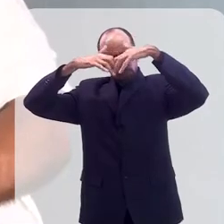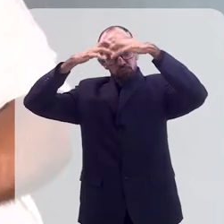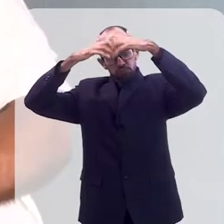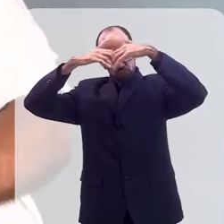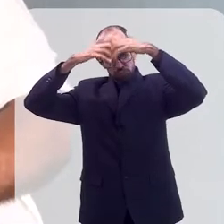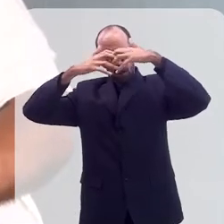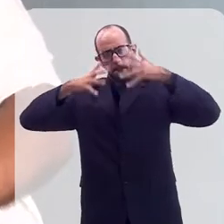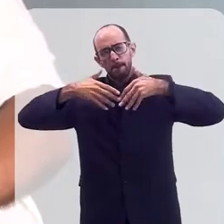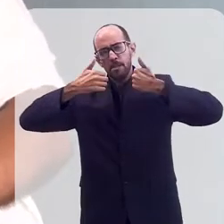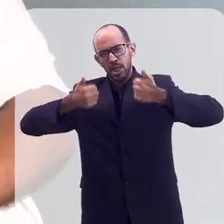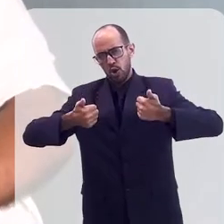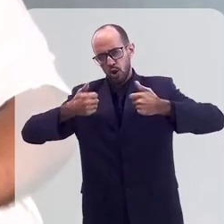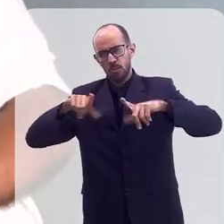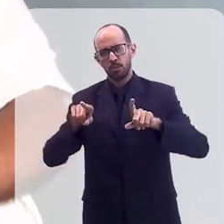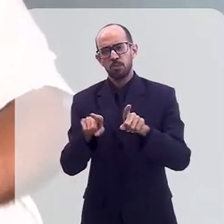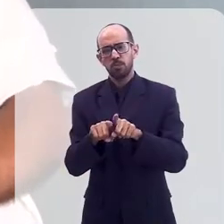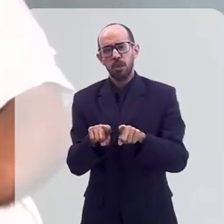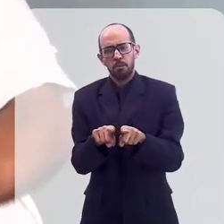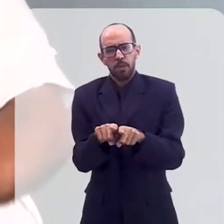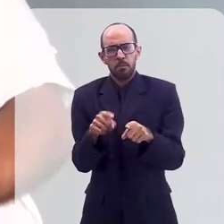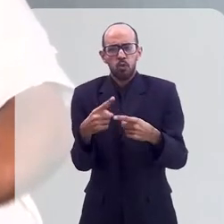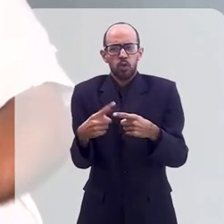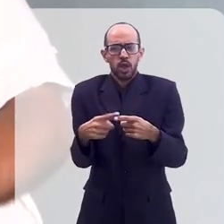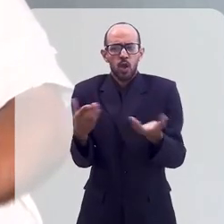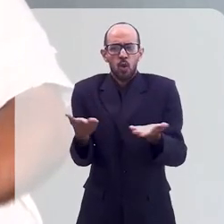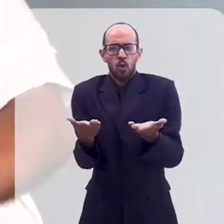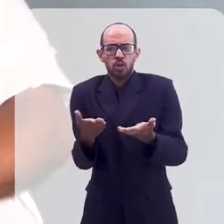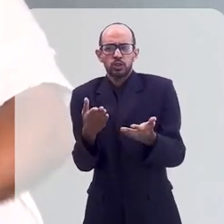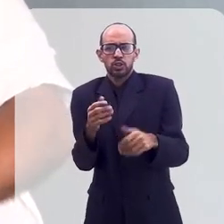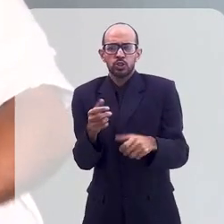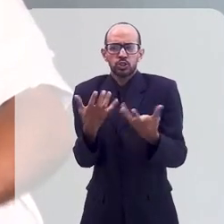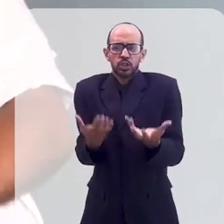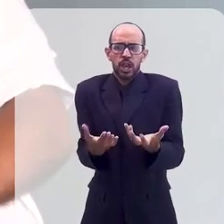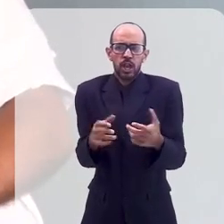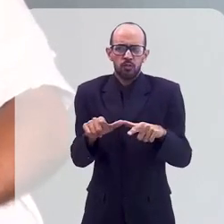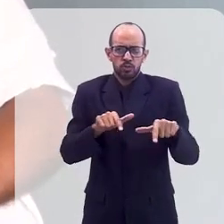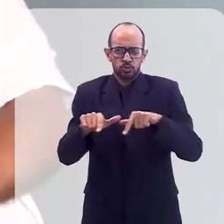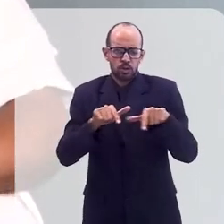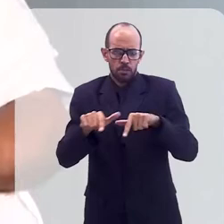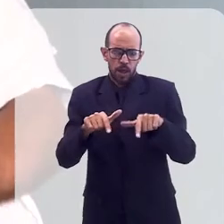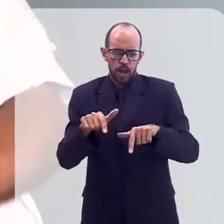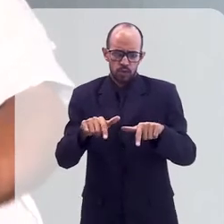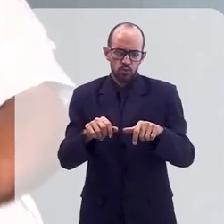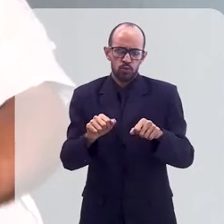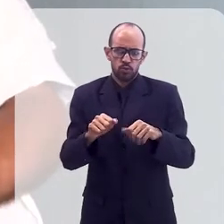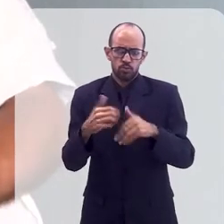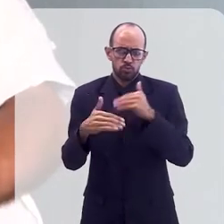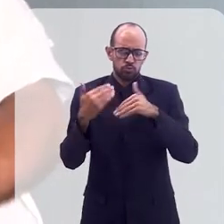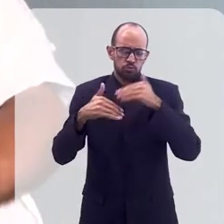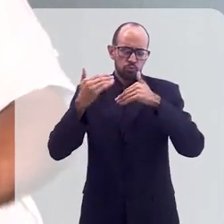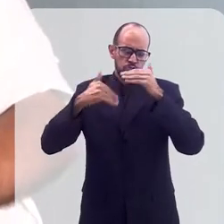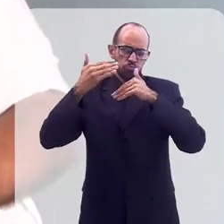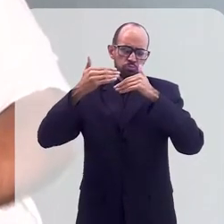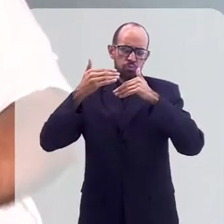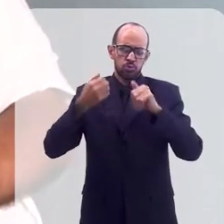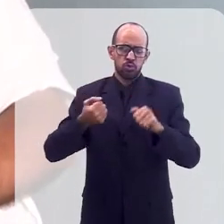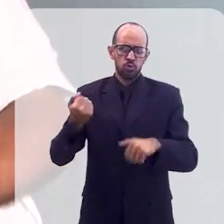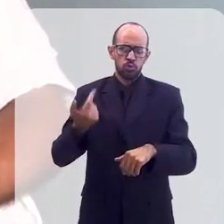racionalizada, né? Porque hoje a gente procura fazer um trabalho melhor do